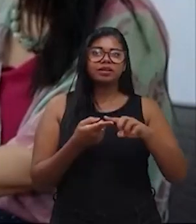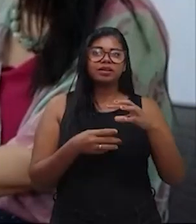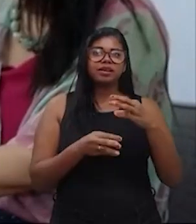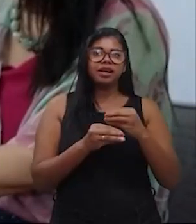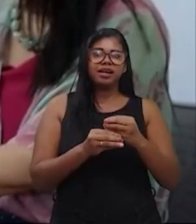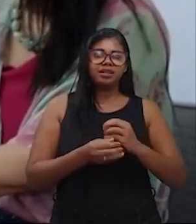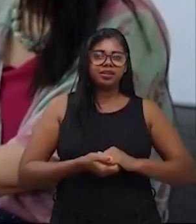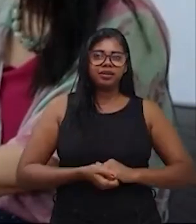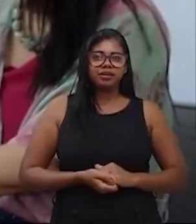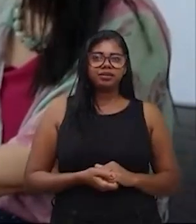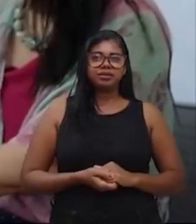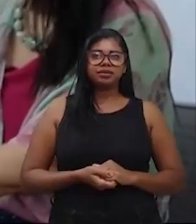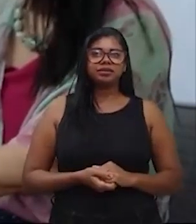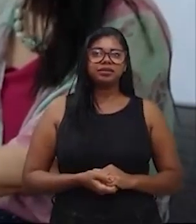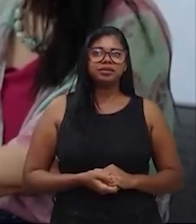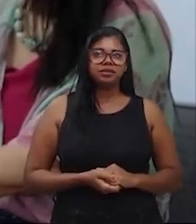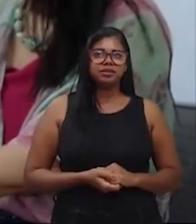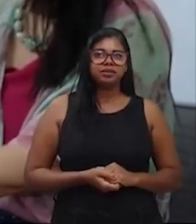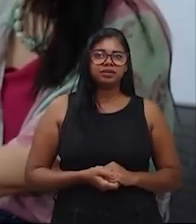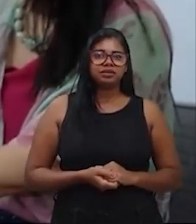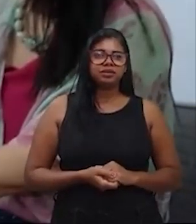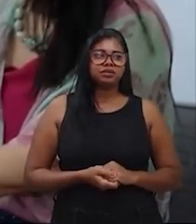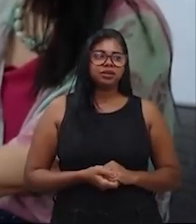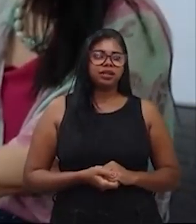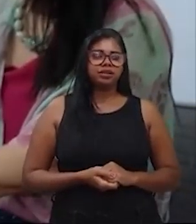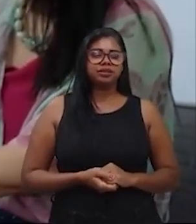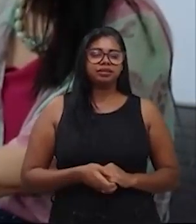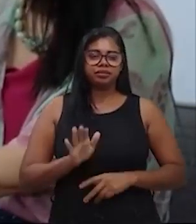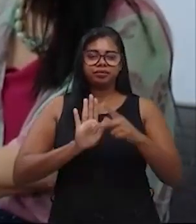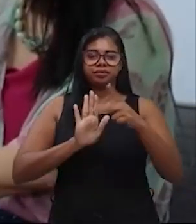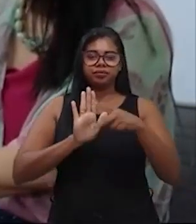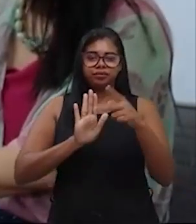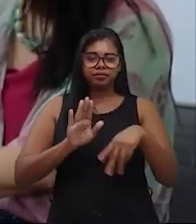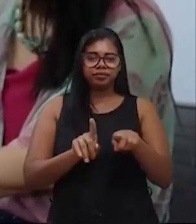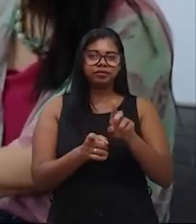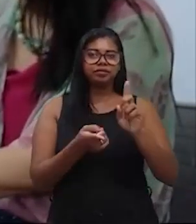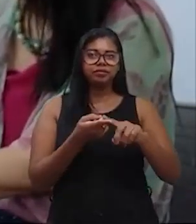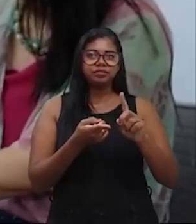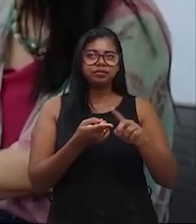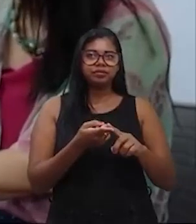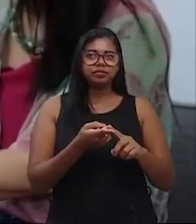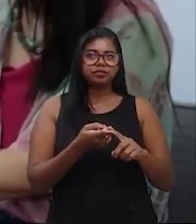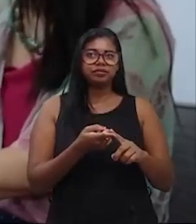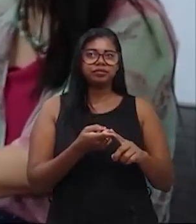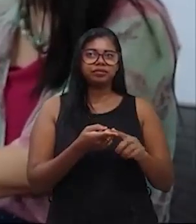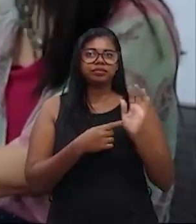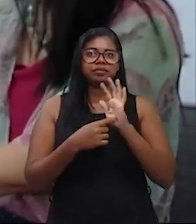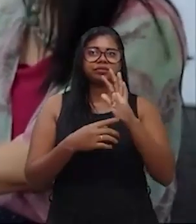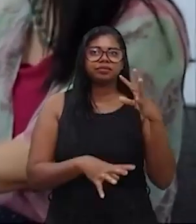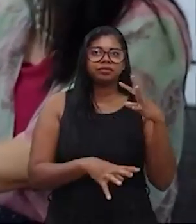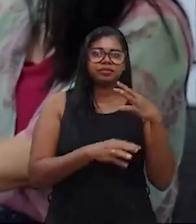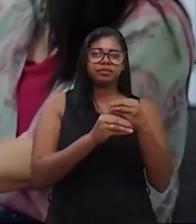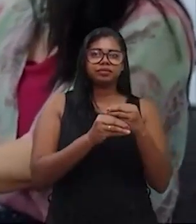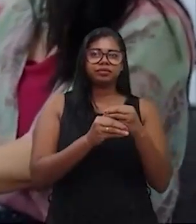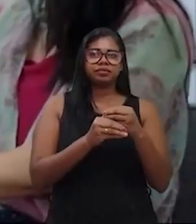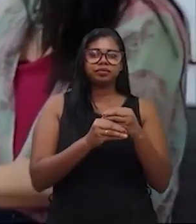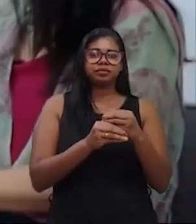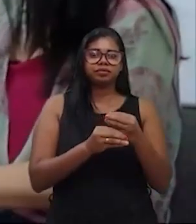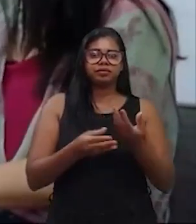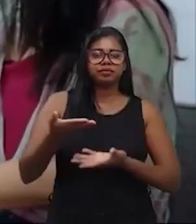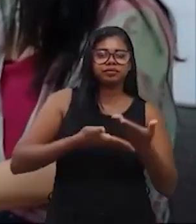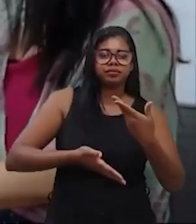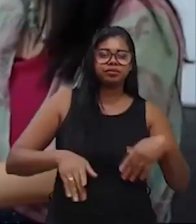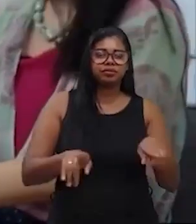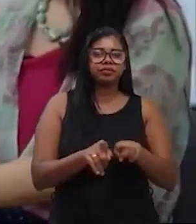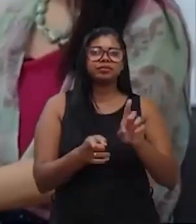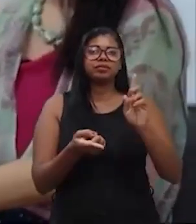composições diferentes, né? Então, essa experimentação acabou se tornando um projeto no qual, não lembro se ela aplicou com alguma marca parceira ou não, mas